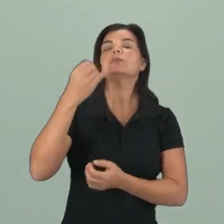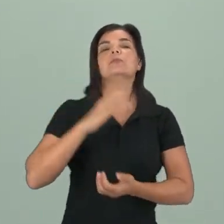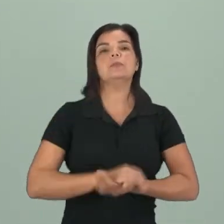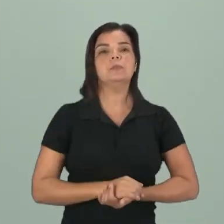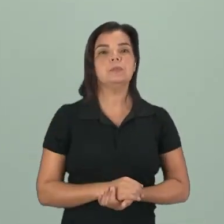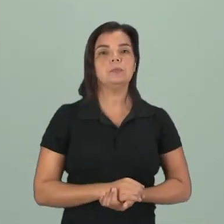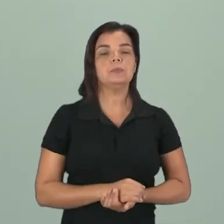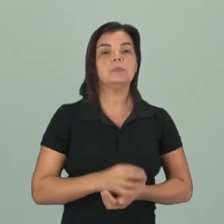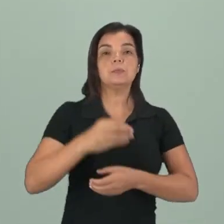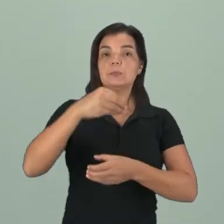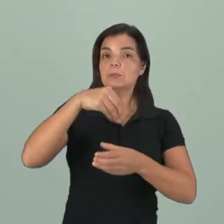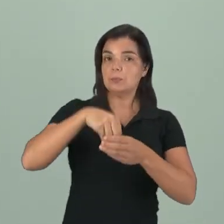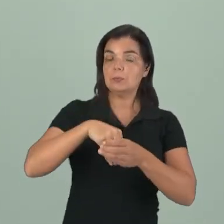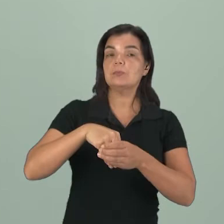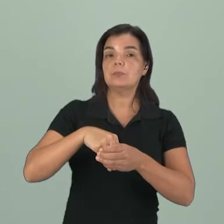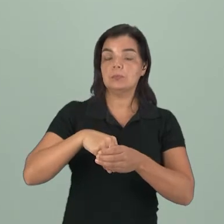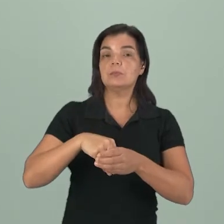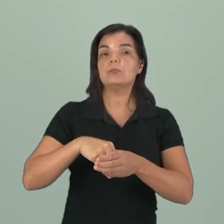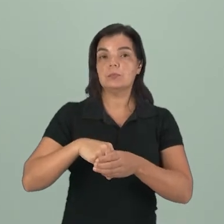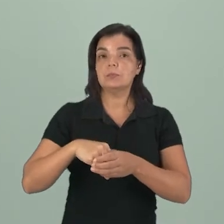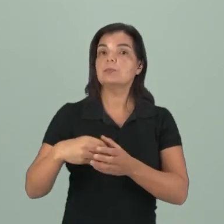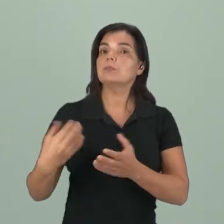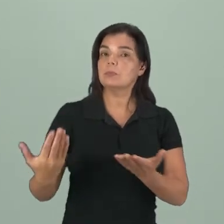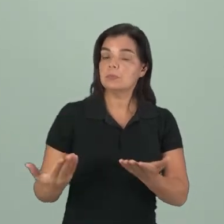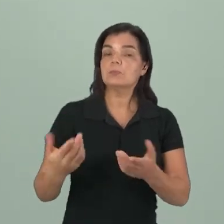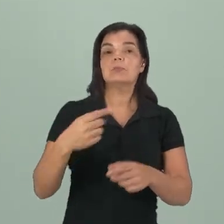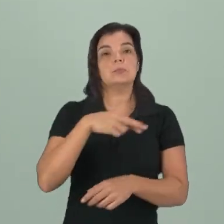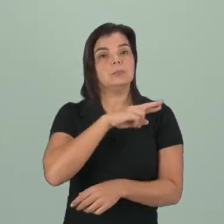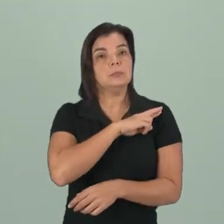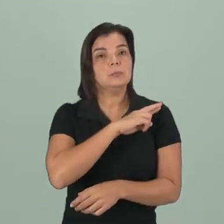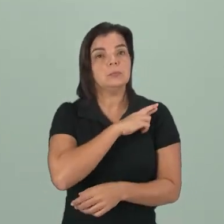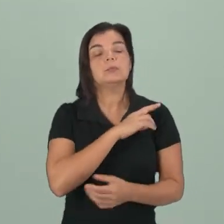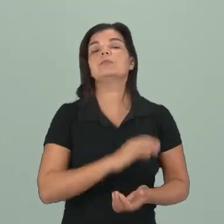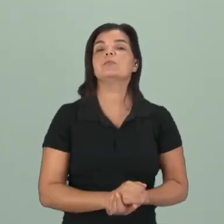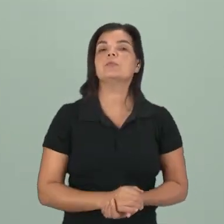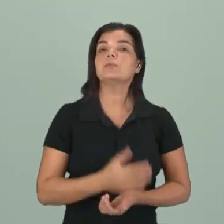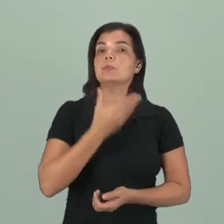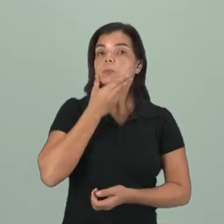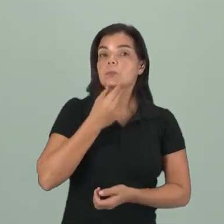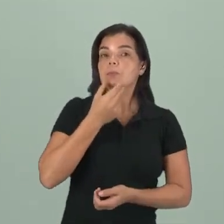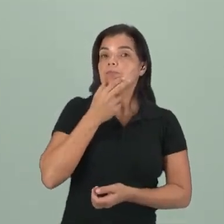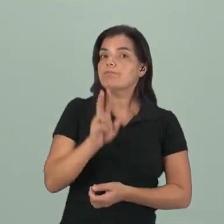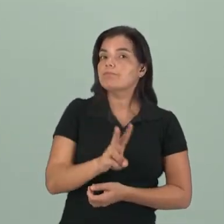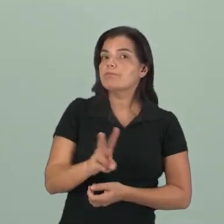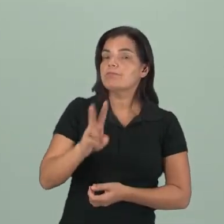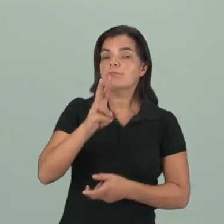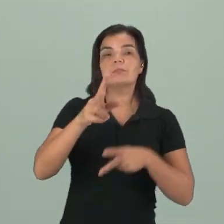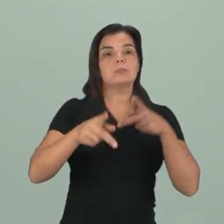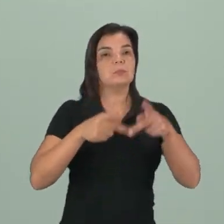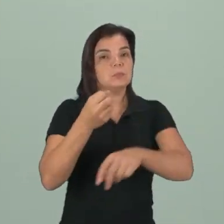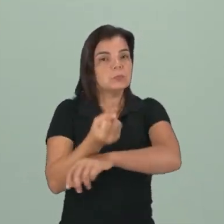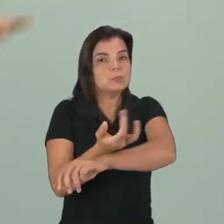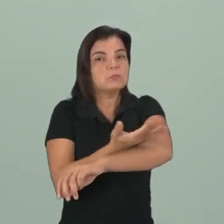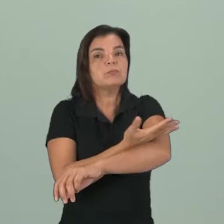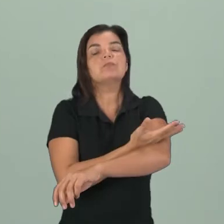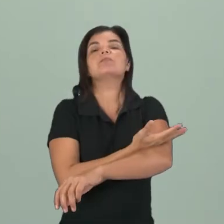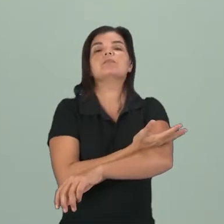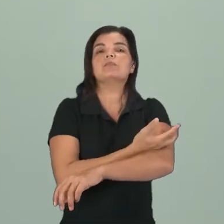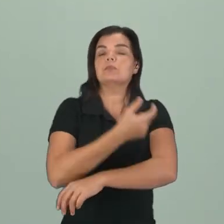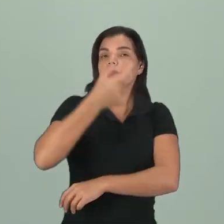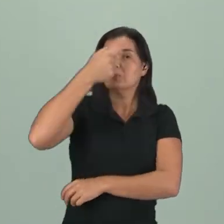fundamental dentro dessa funcionalidade, certo? O homem passa a ser valorizado com suas emoções, com